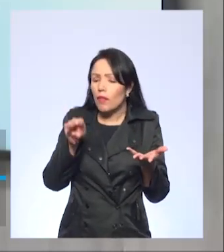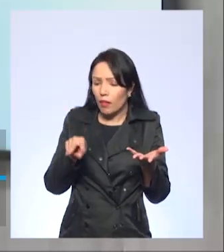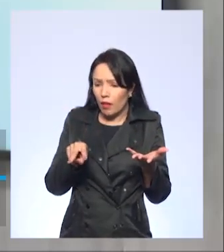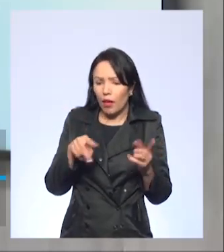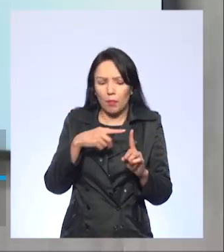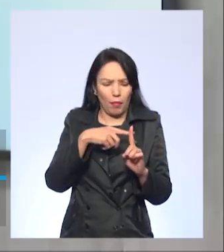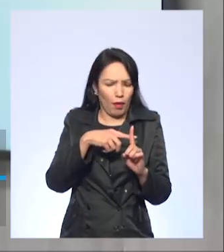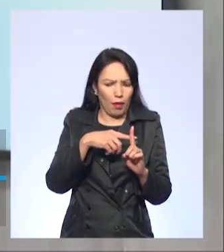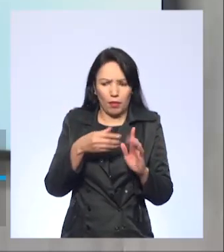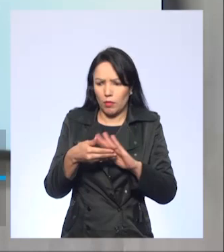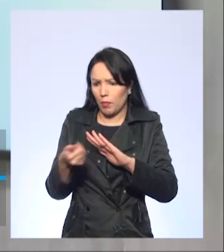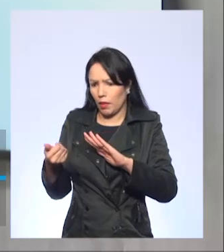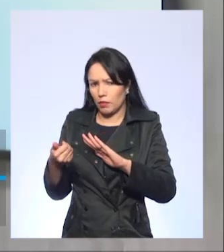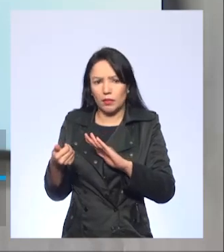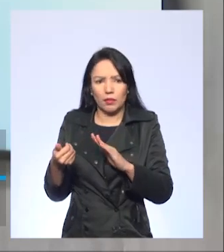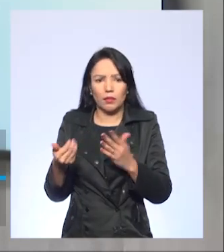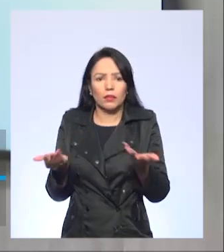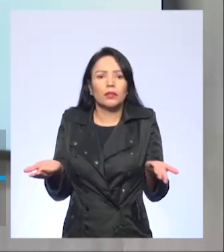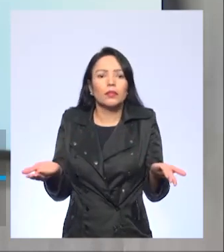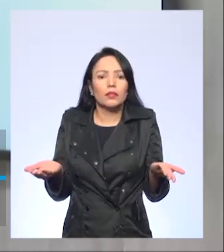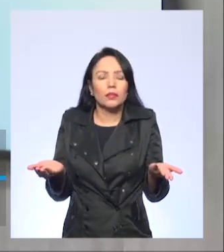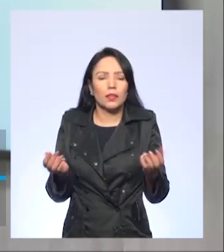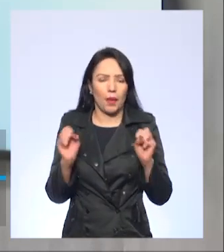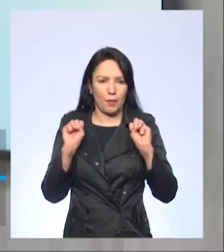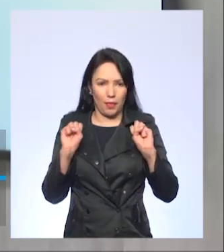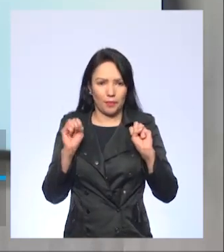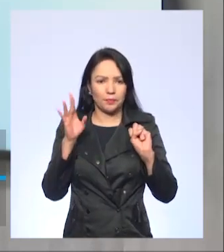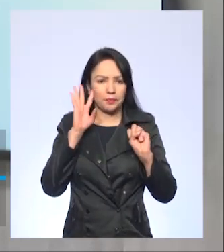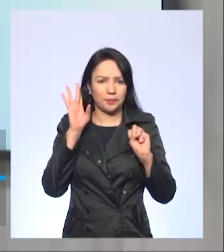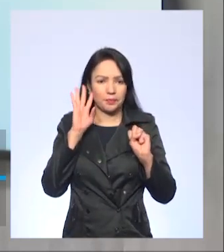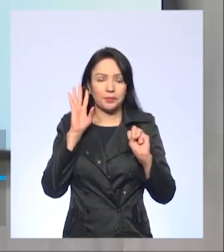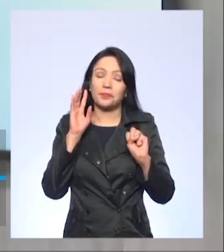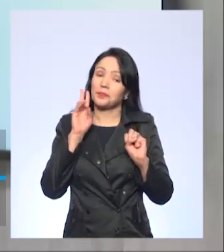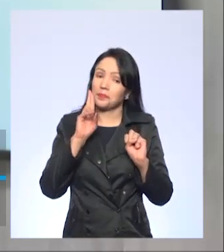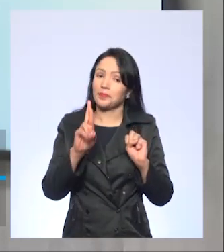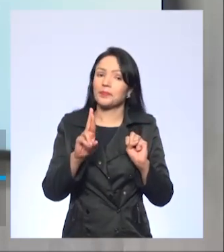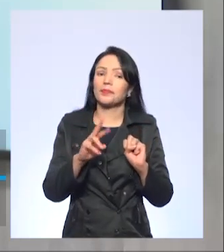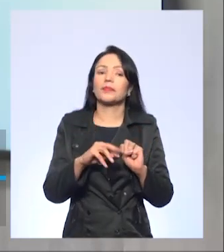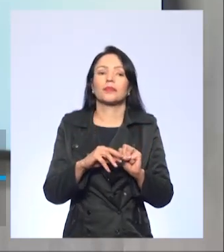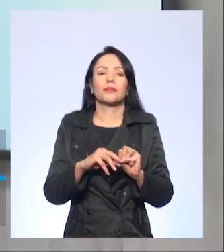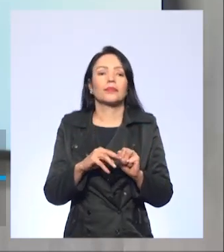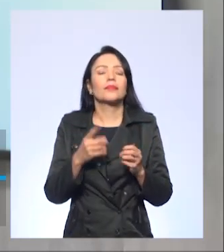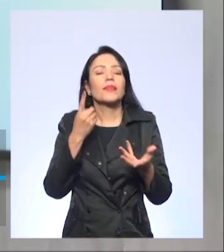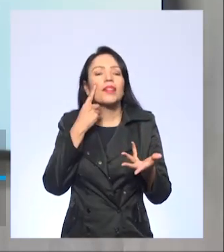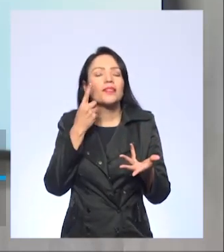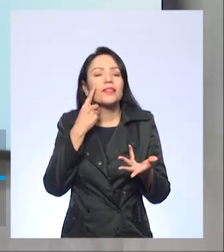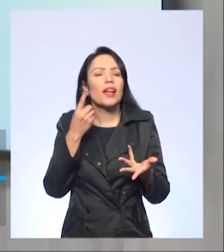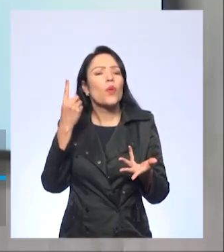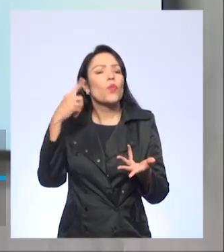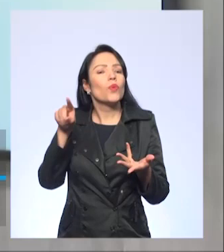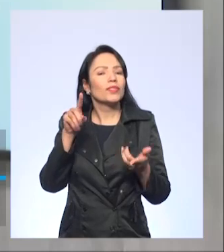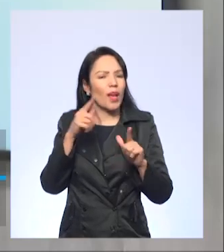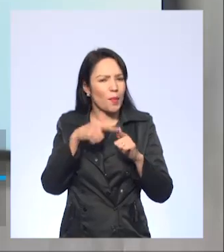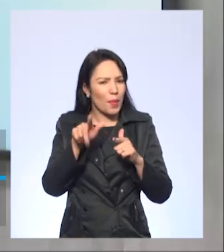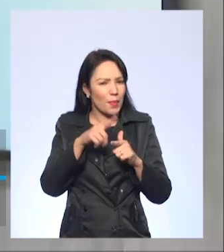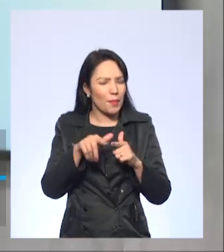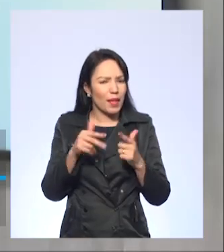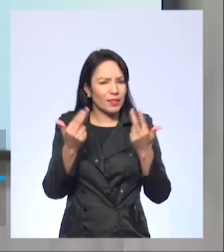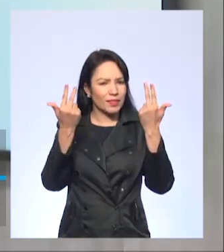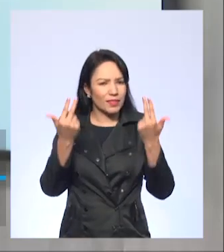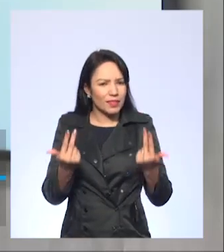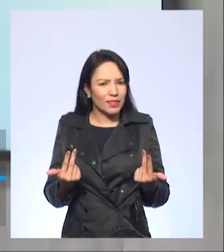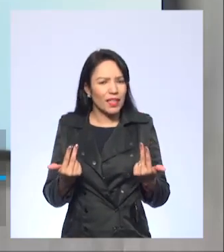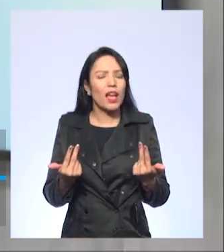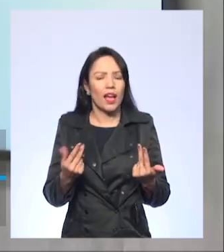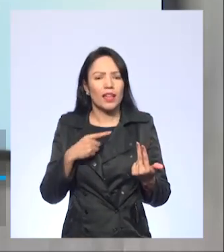de mais, para esse sinal de menos. O que eu posso estar pensando para te responder é assim, quando você tinha lá no último problema da semelhança,